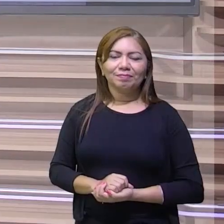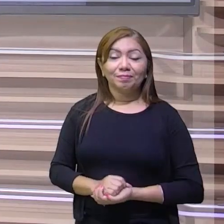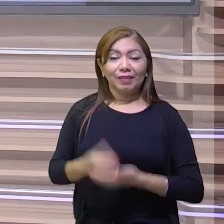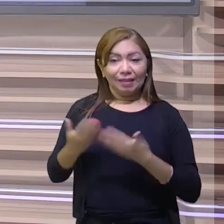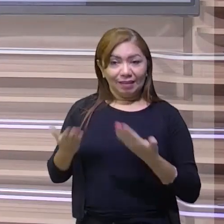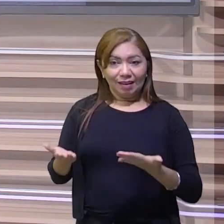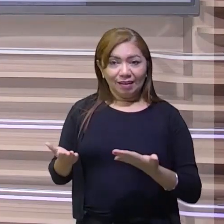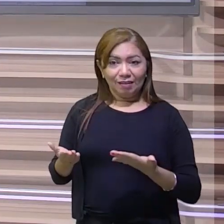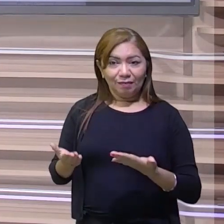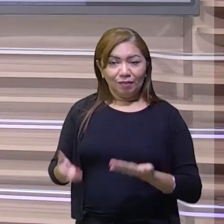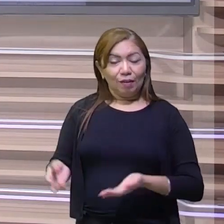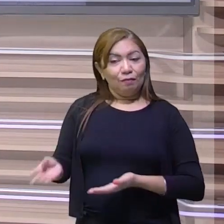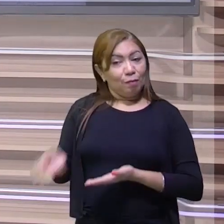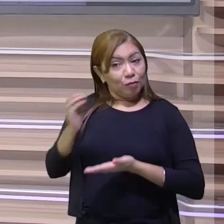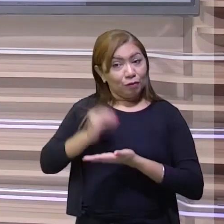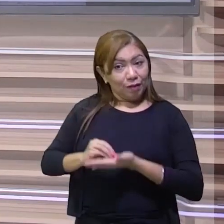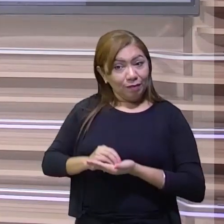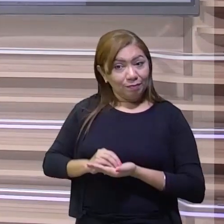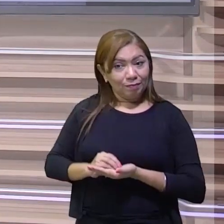E aí, vamos ao resumo do conteúdo?